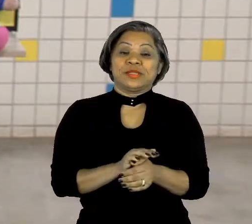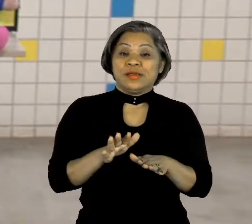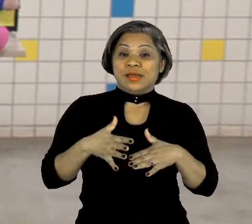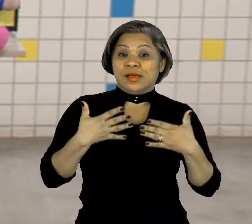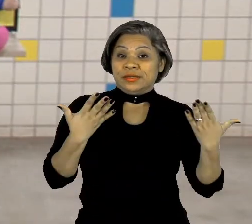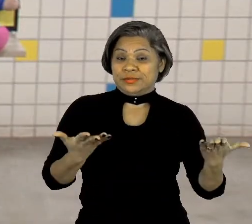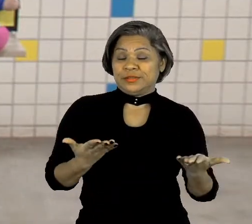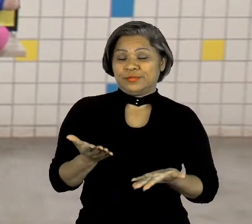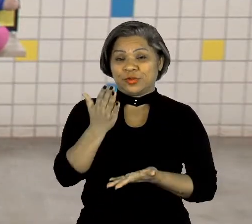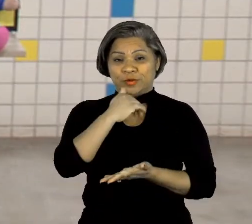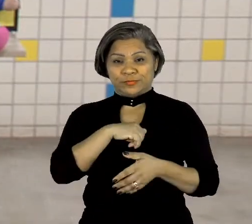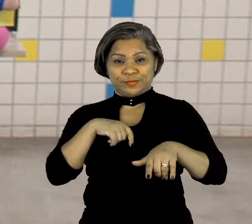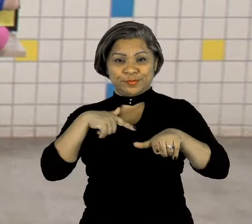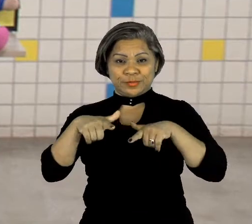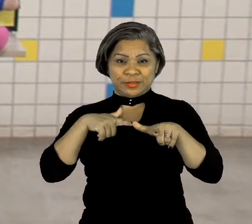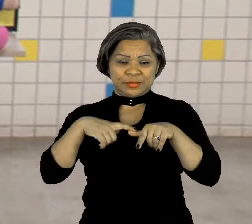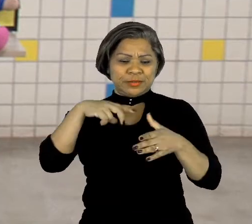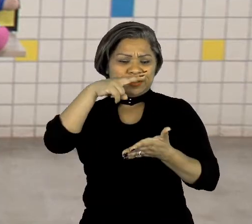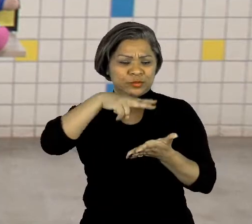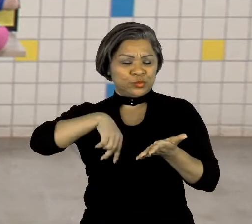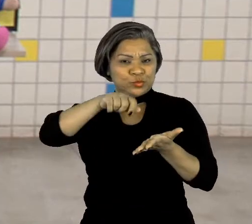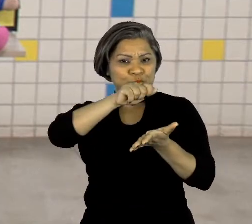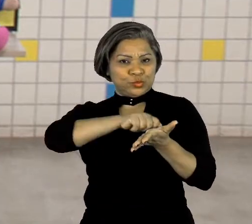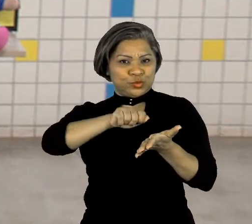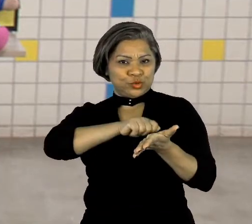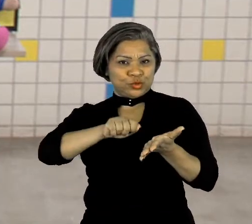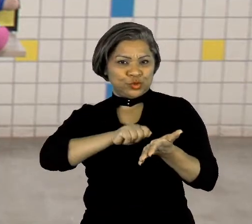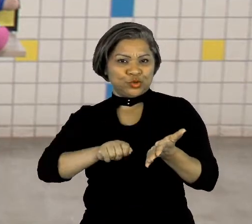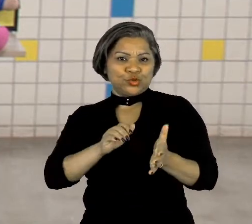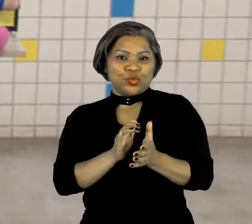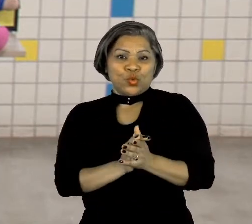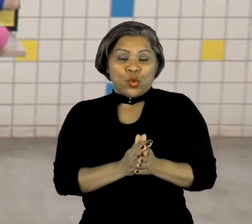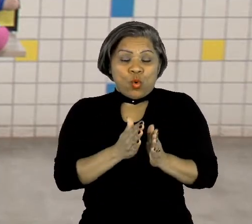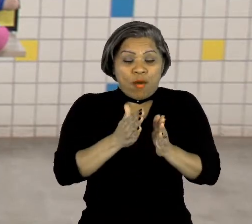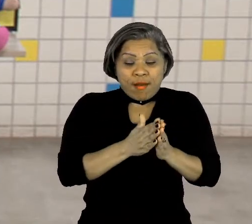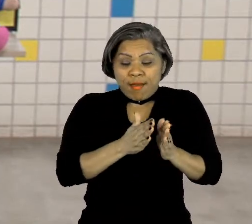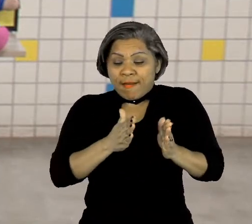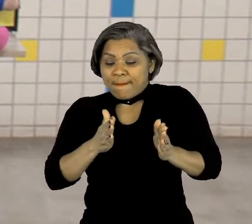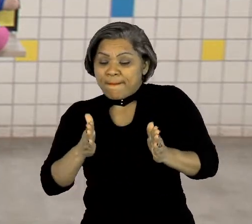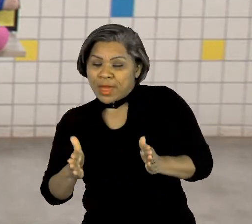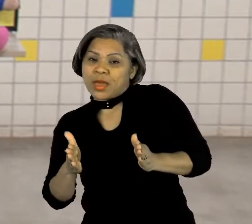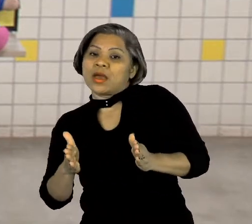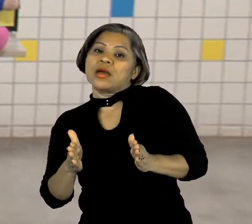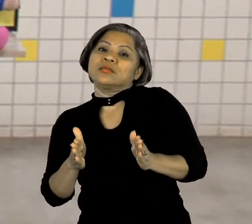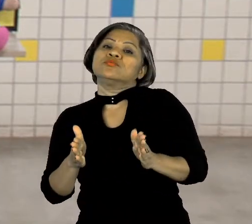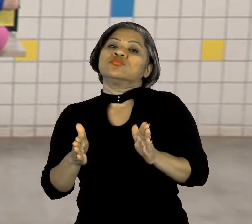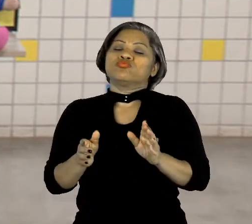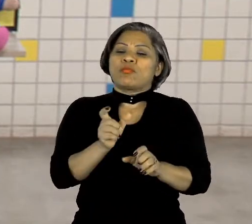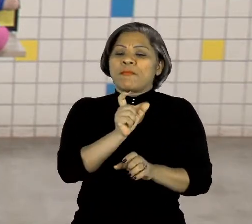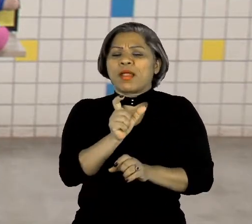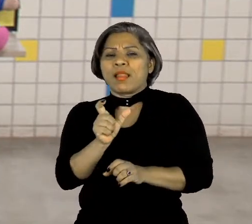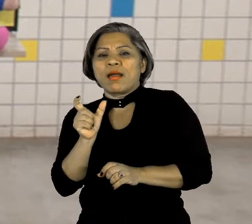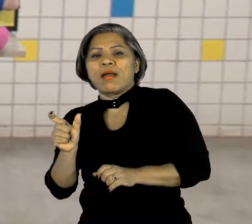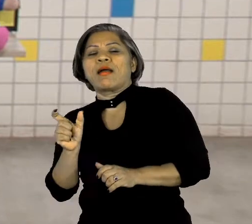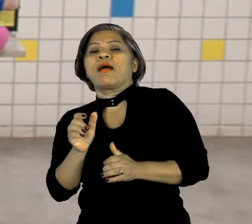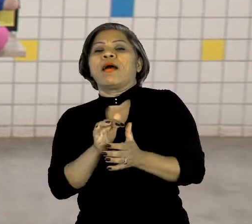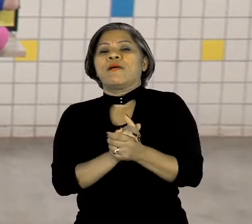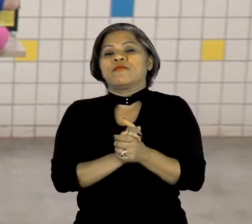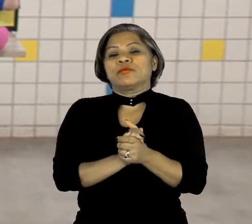leitura, escrita, palavras, espaço entre palavras, a escrita regular de algumas palavras. Vamos trabalhar